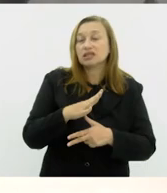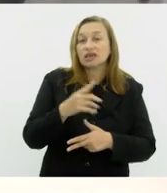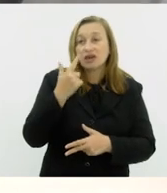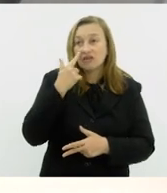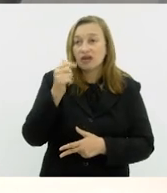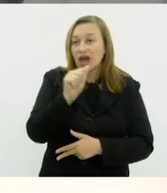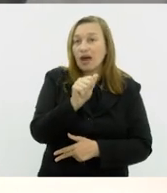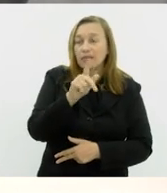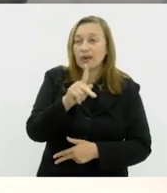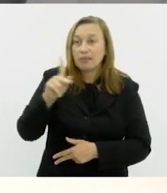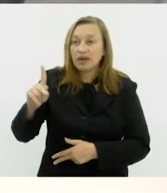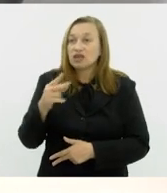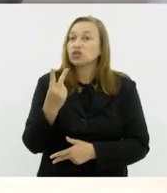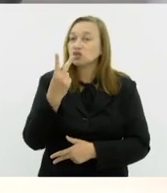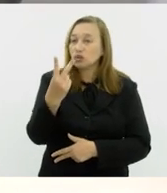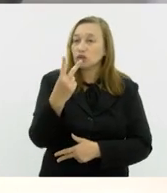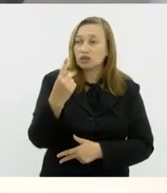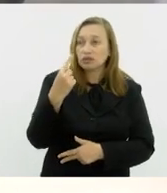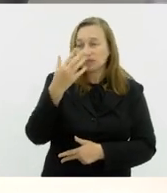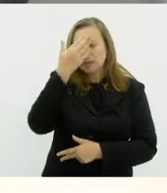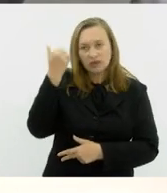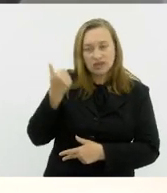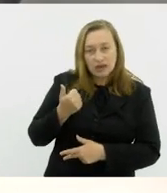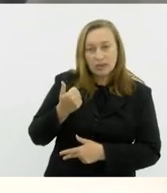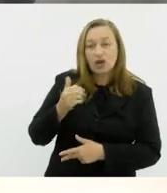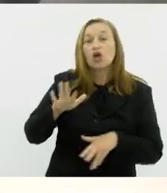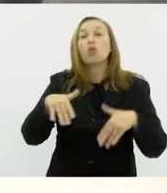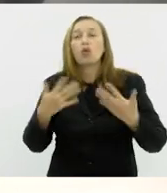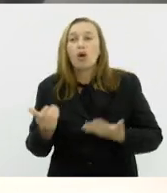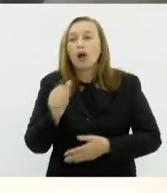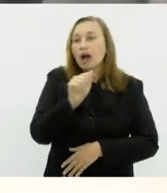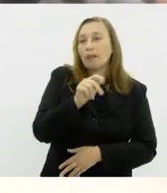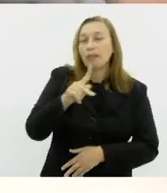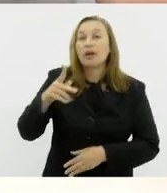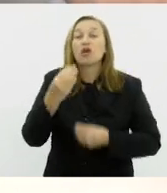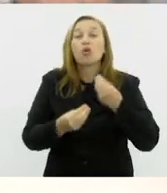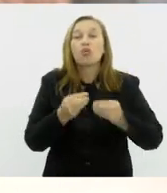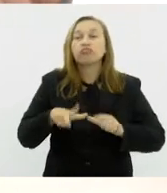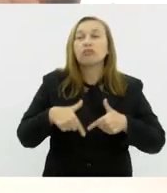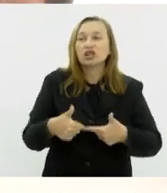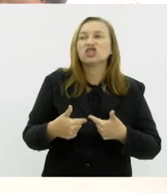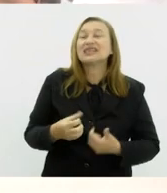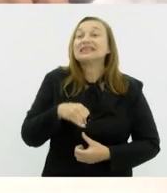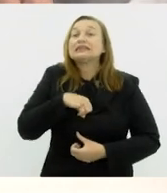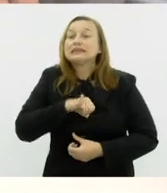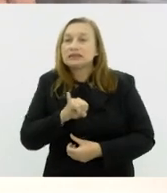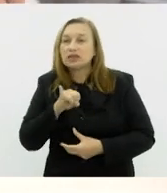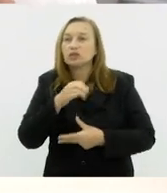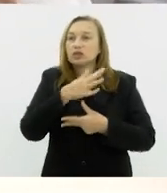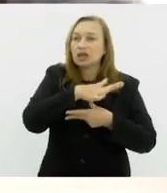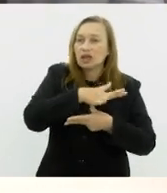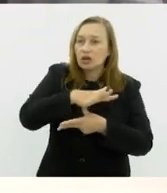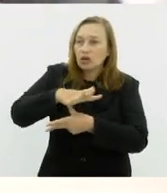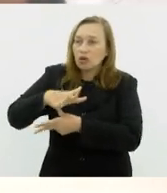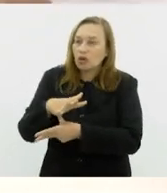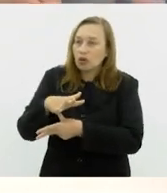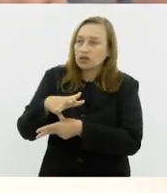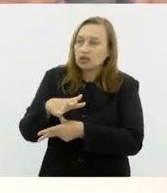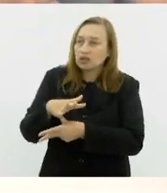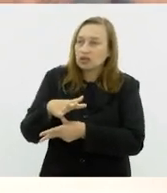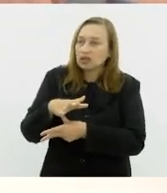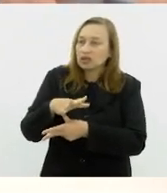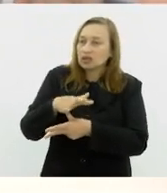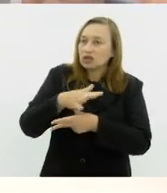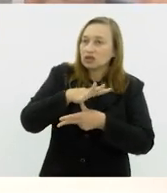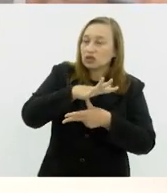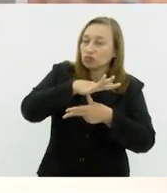vai botar depois na tela para as pessoas saberem qual é o app e como ele funciona. Se os helicópteros estiverem com transponder ligado e